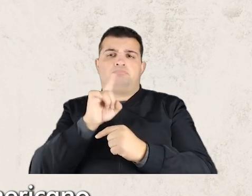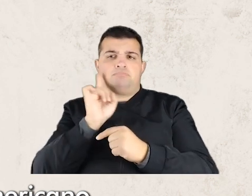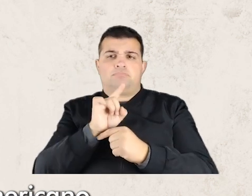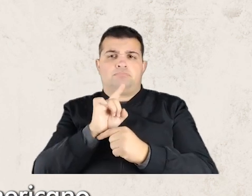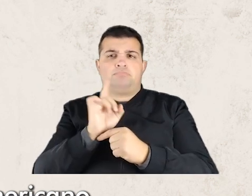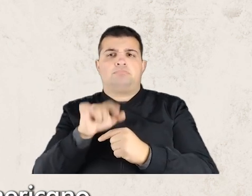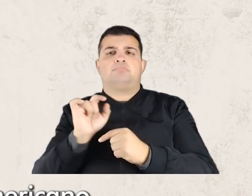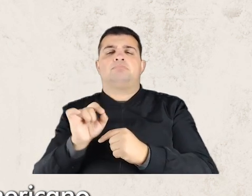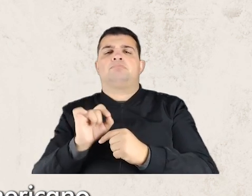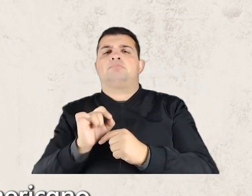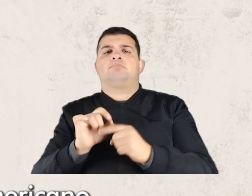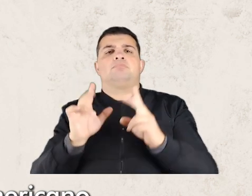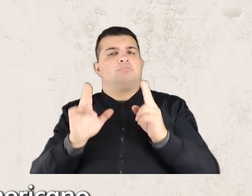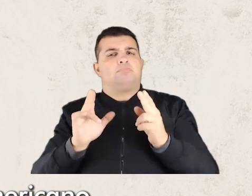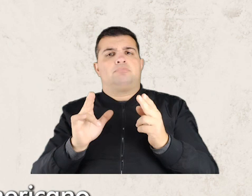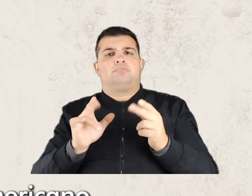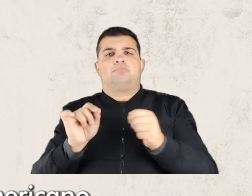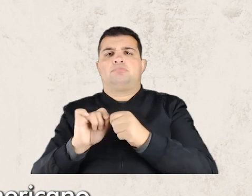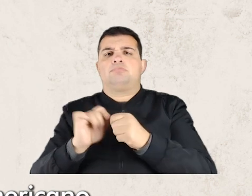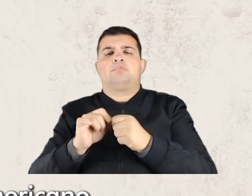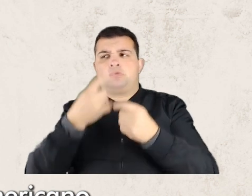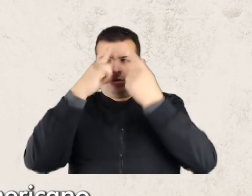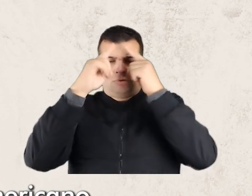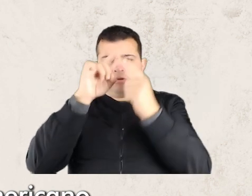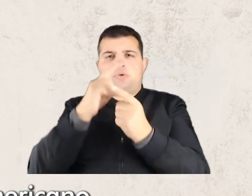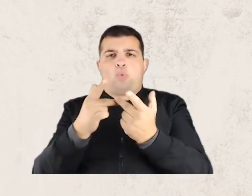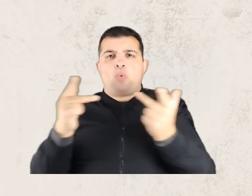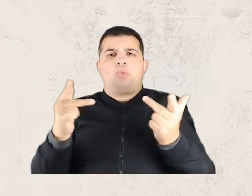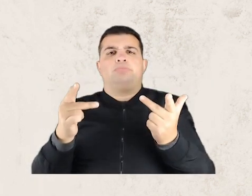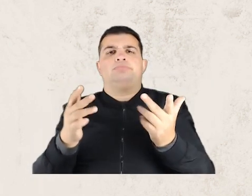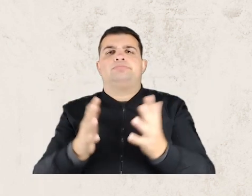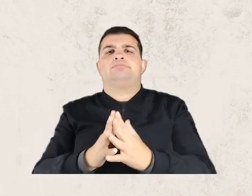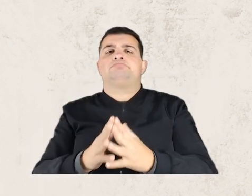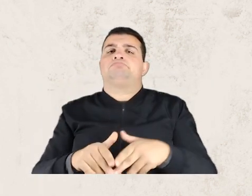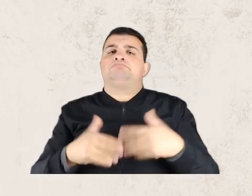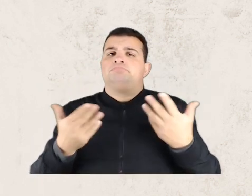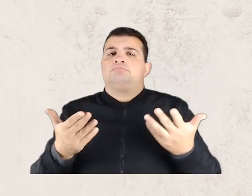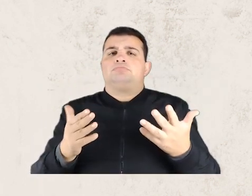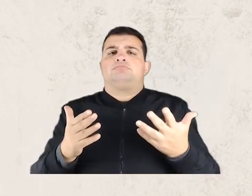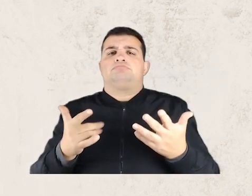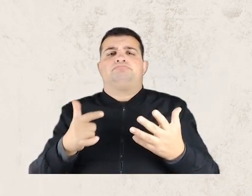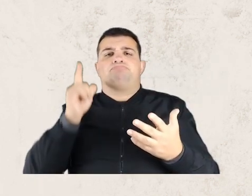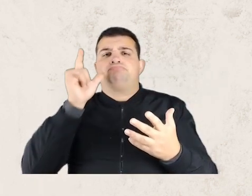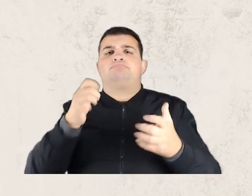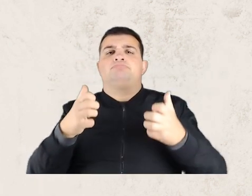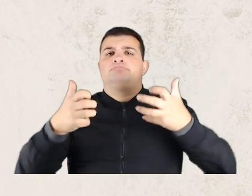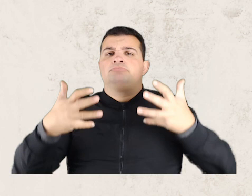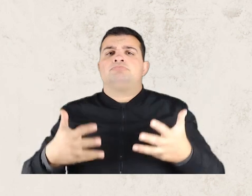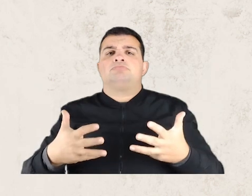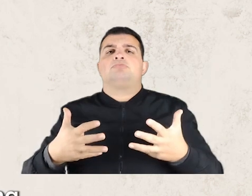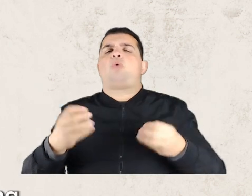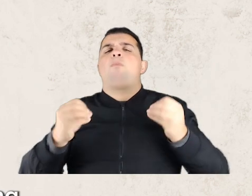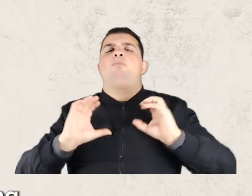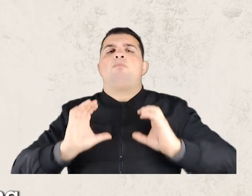as especificidades de cada país latino-americano. Porque, veja, a psicologia social tradicional